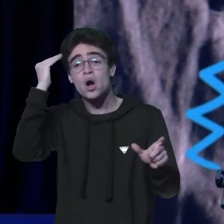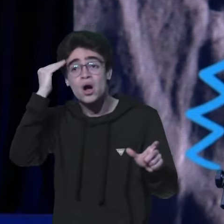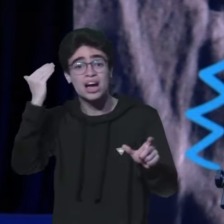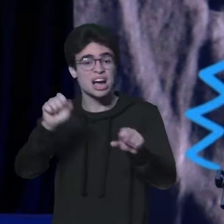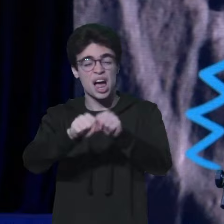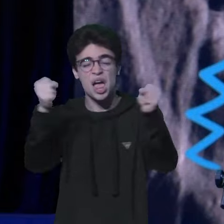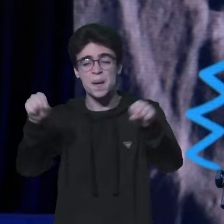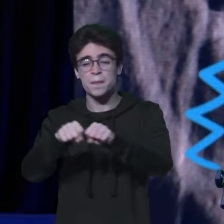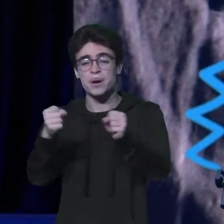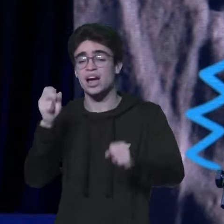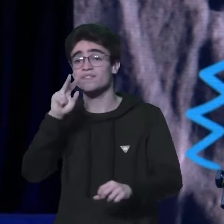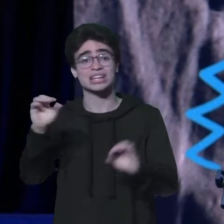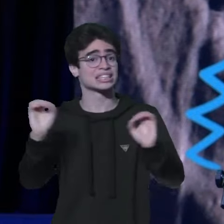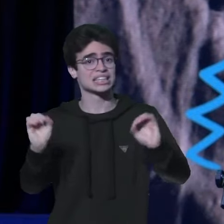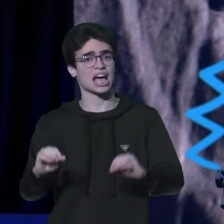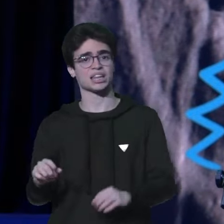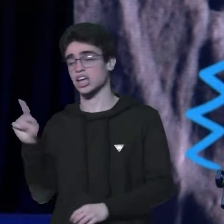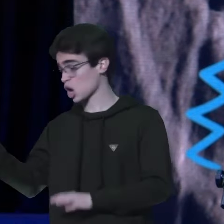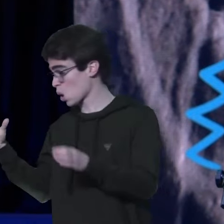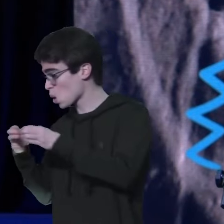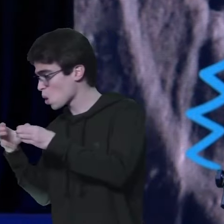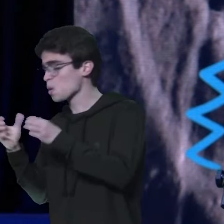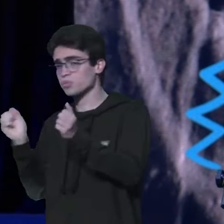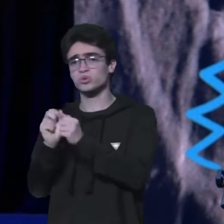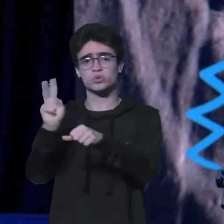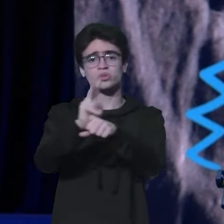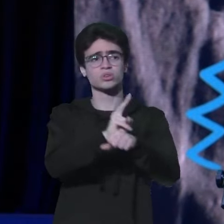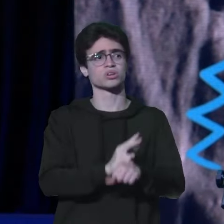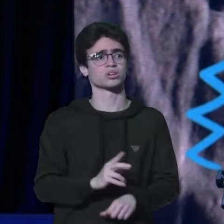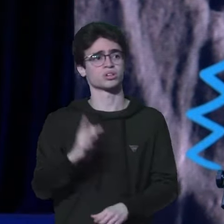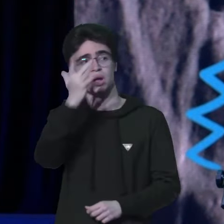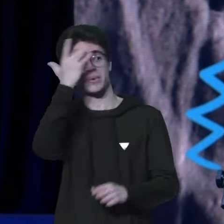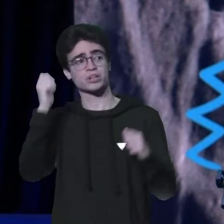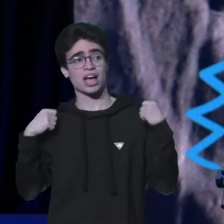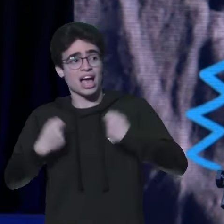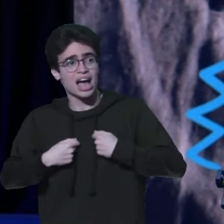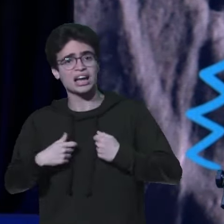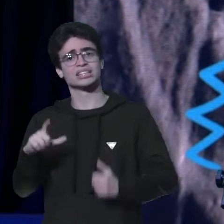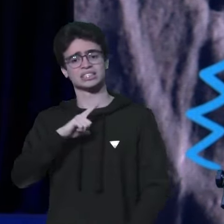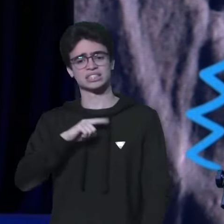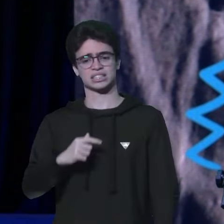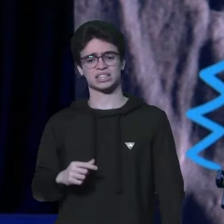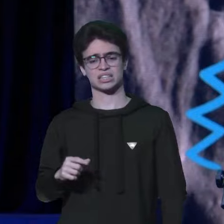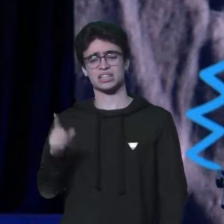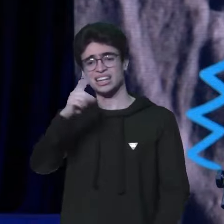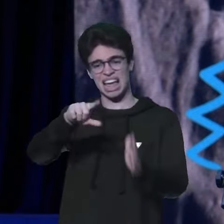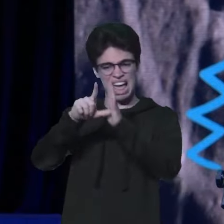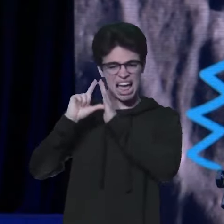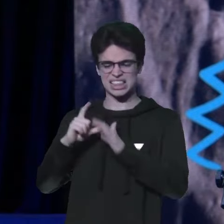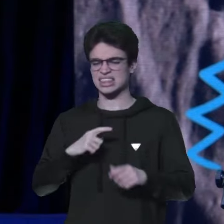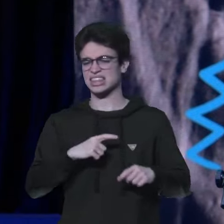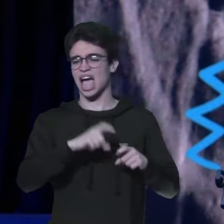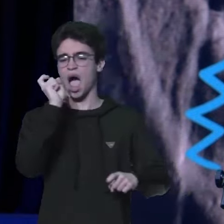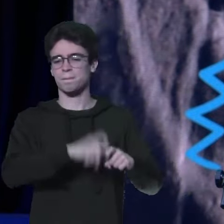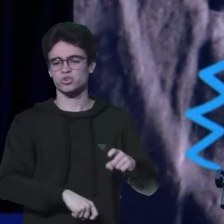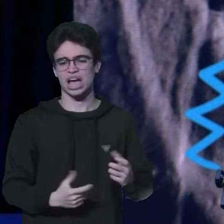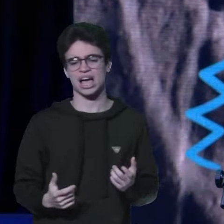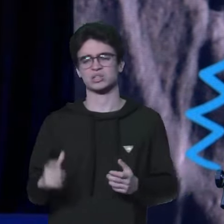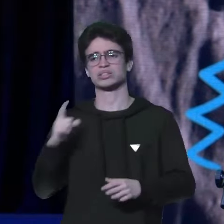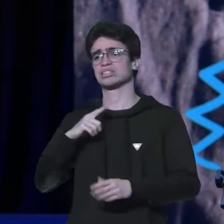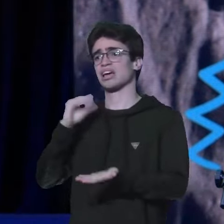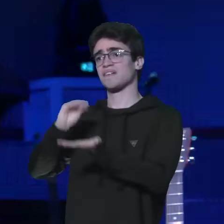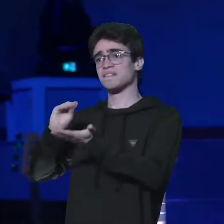eu atendo, minha equipe atende, o pessoal de colete atende. Foram abusados, foram maltratados,